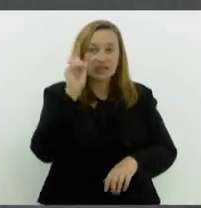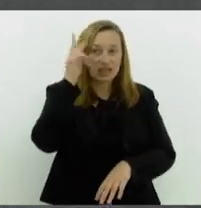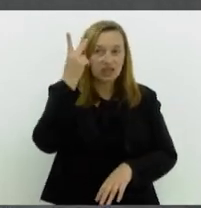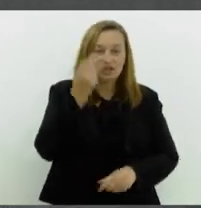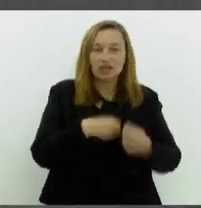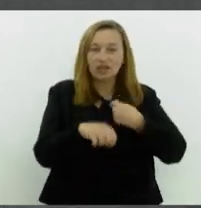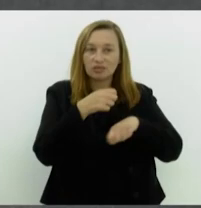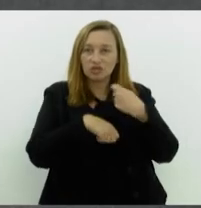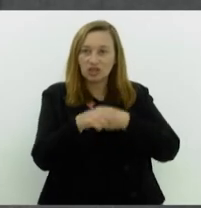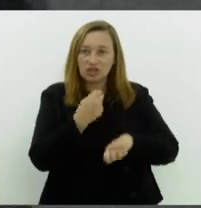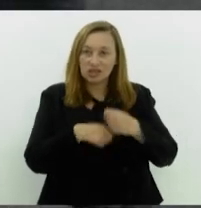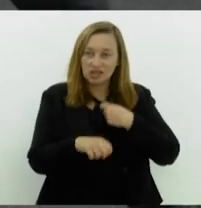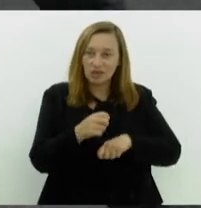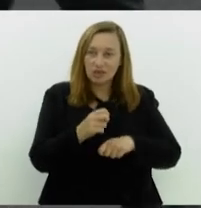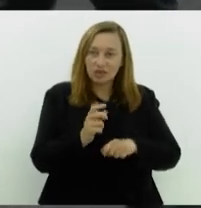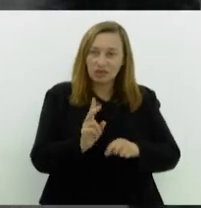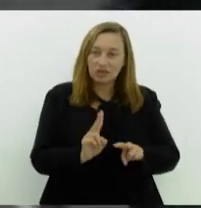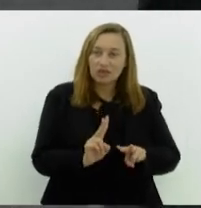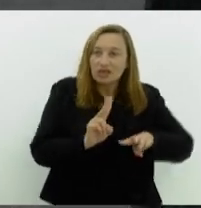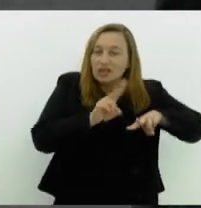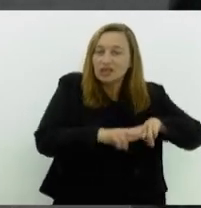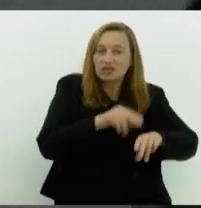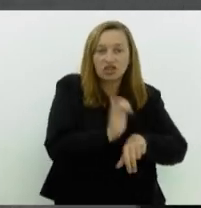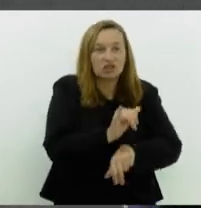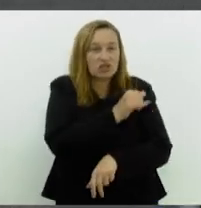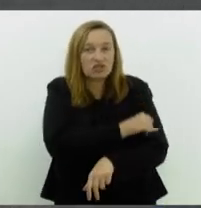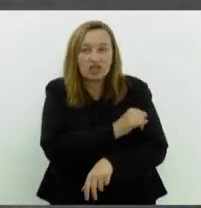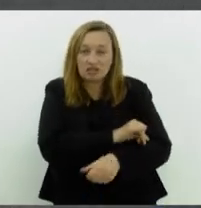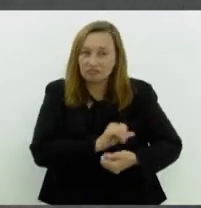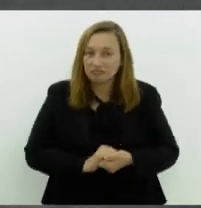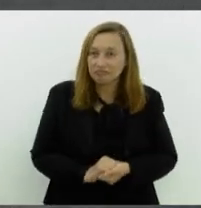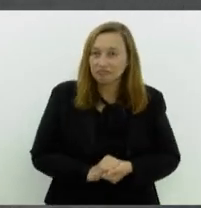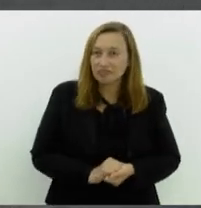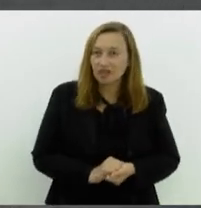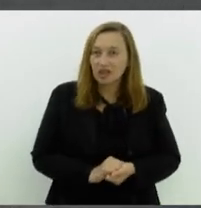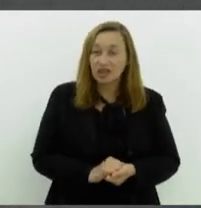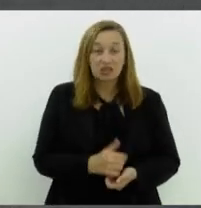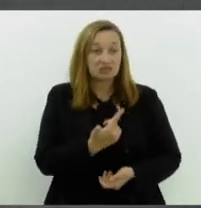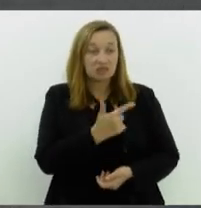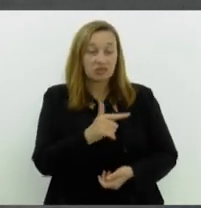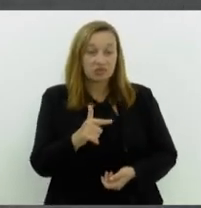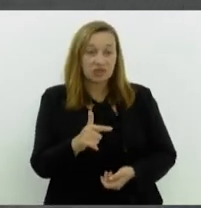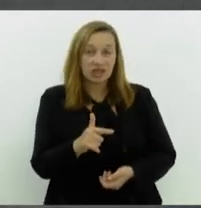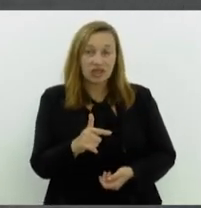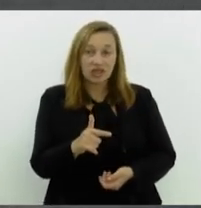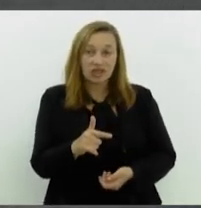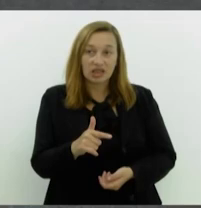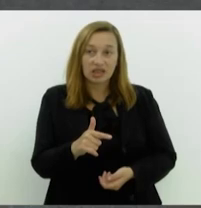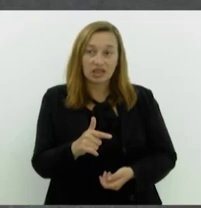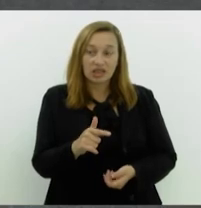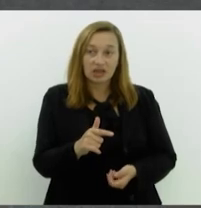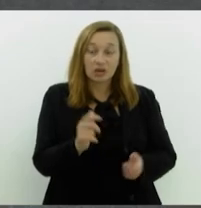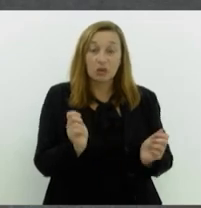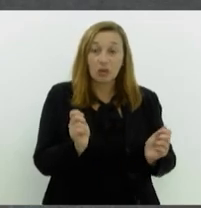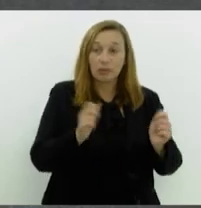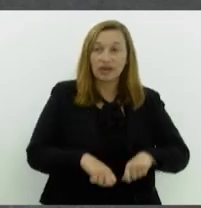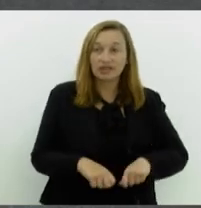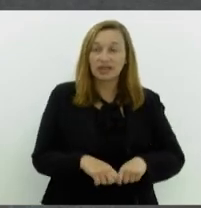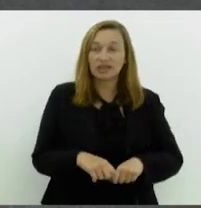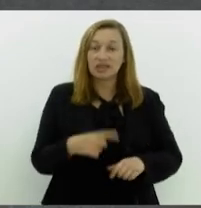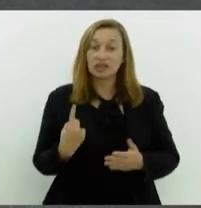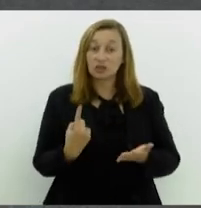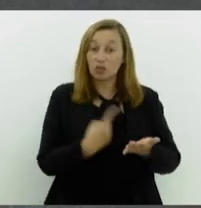administração penitenciária no estado do Rio de Janeiro. Ela não só não tem palavra porque se comprometeu aqui nessa